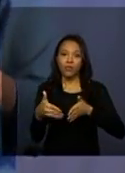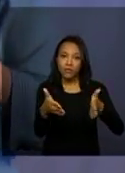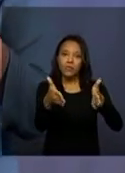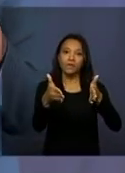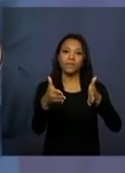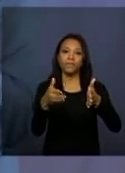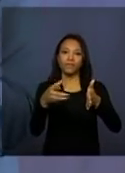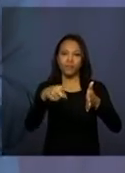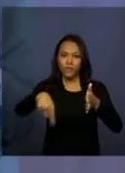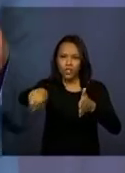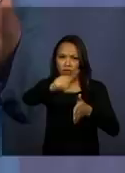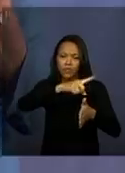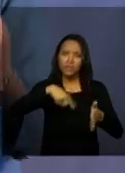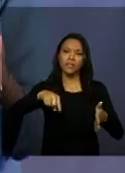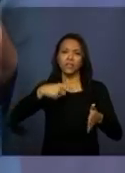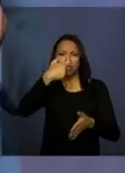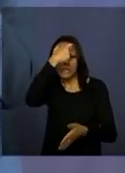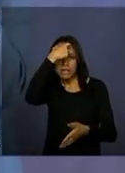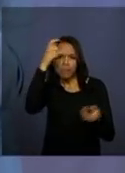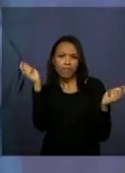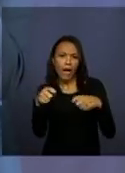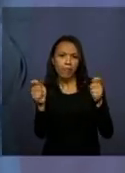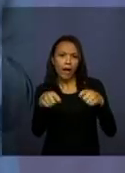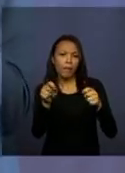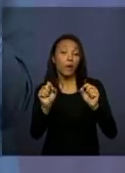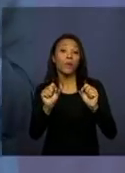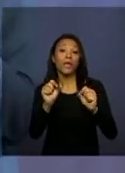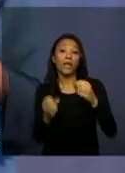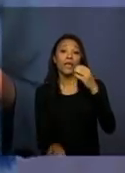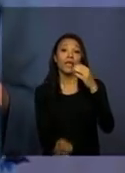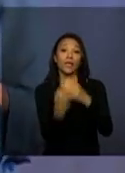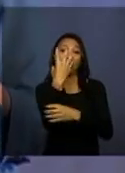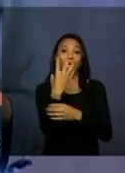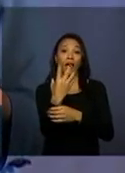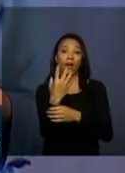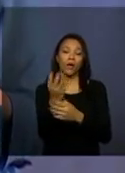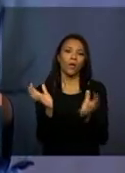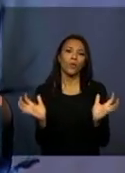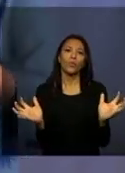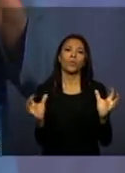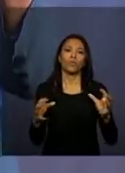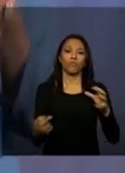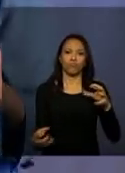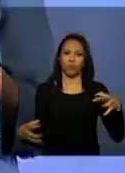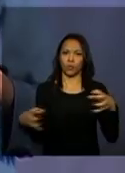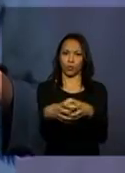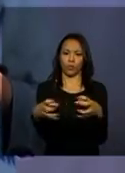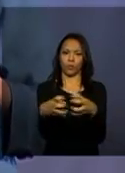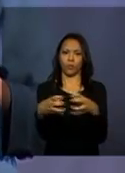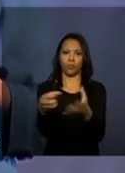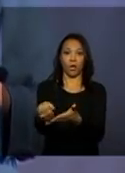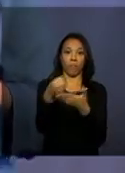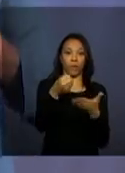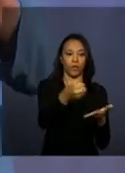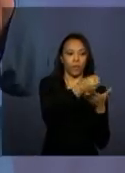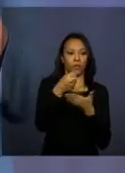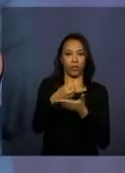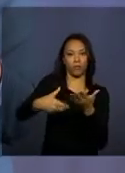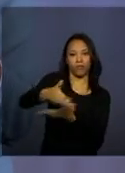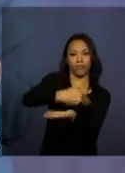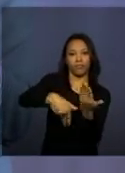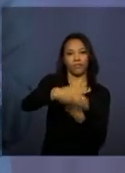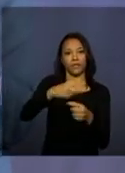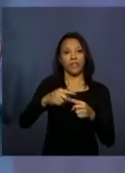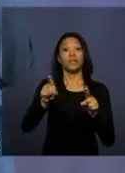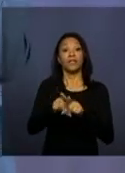da capacidade de criar a cooperação entre vocês. E criando a cooperação,